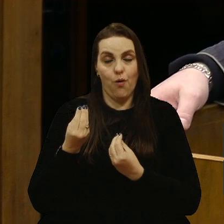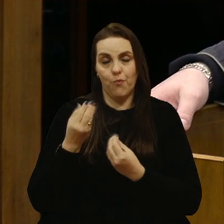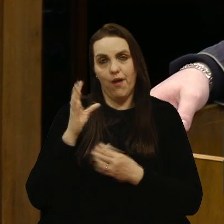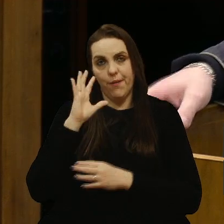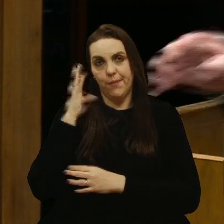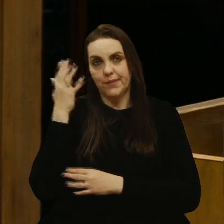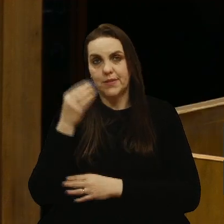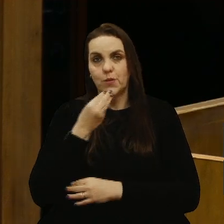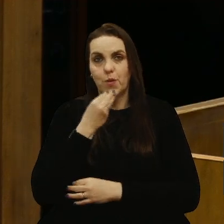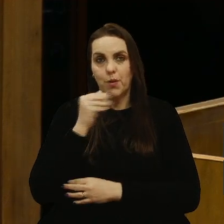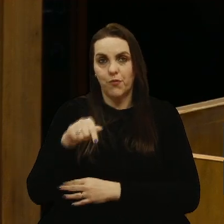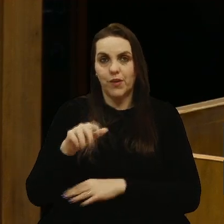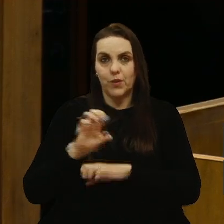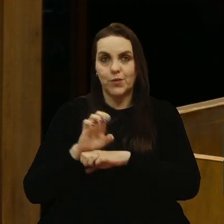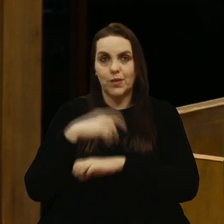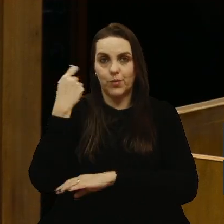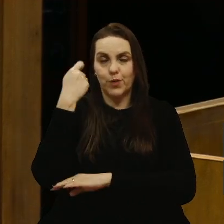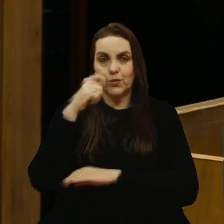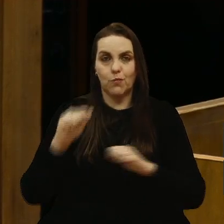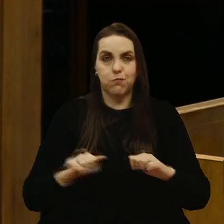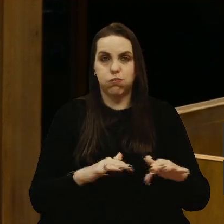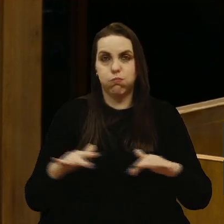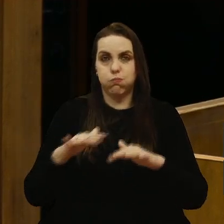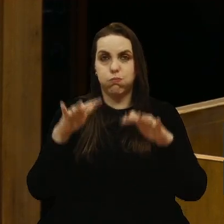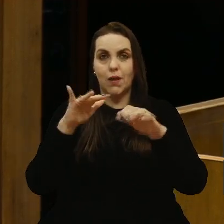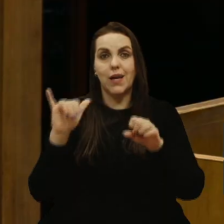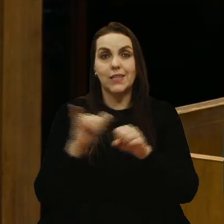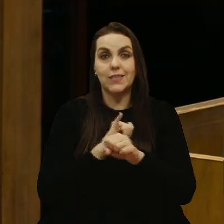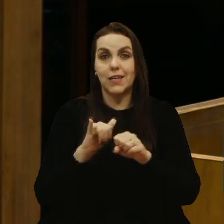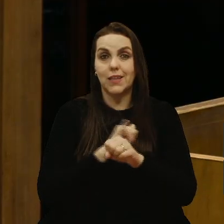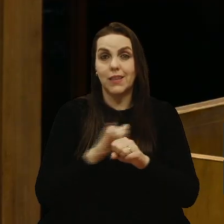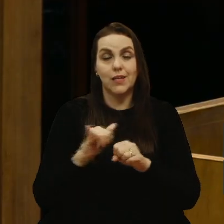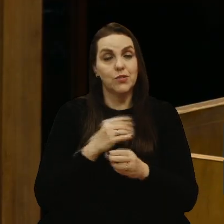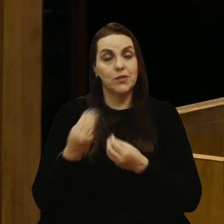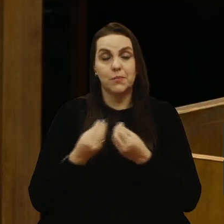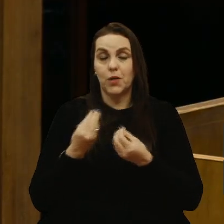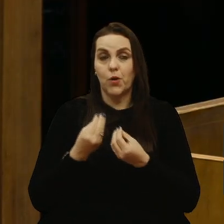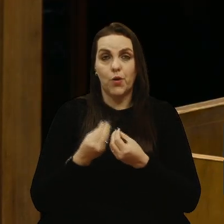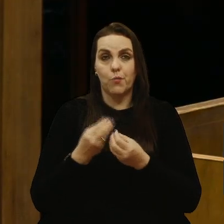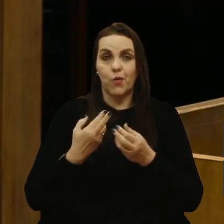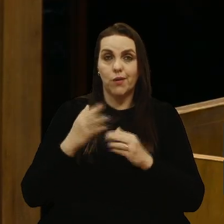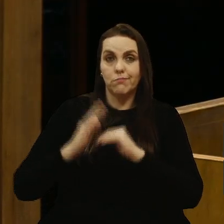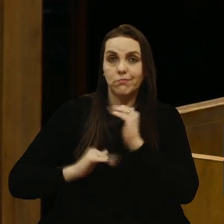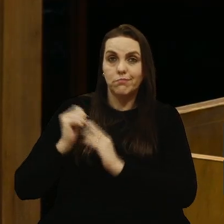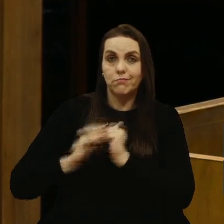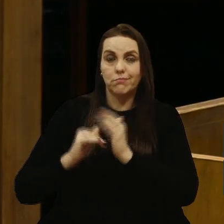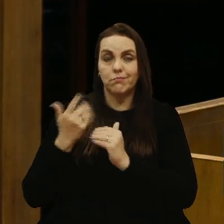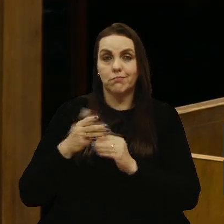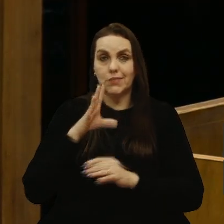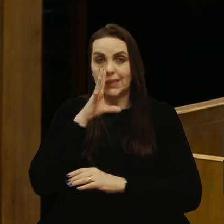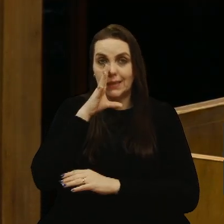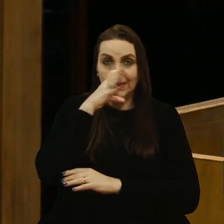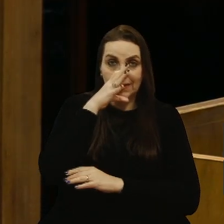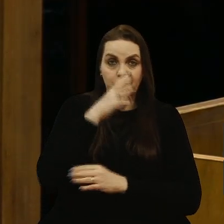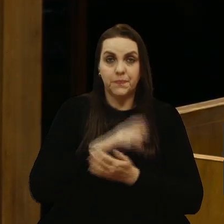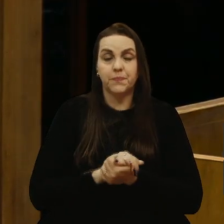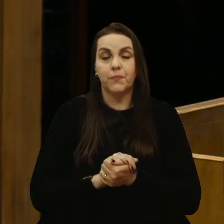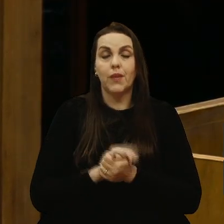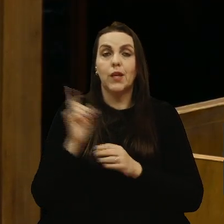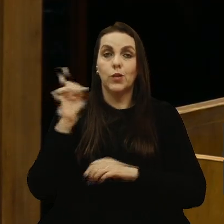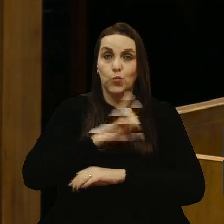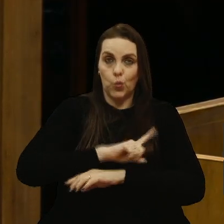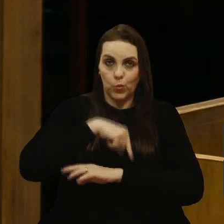obviamente aqui no estado do Rio Grande do Sul, e as estratégias de reconstrução e resiliência. No dia